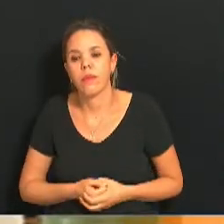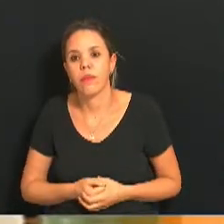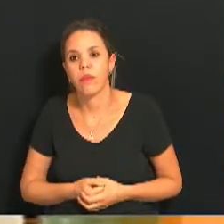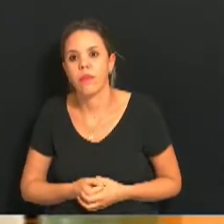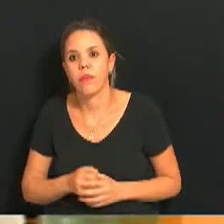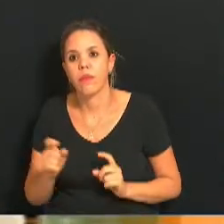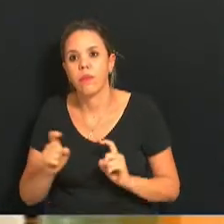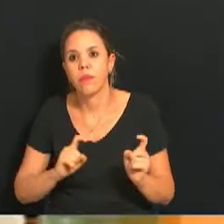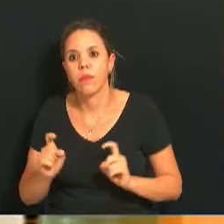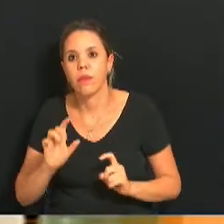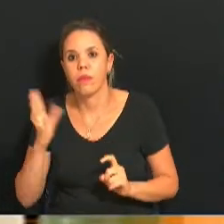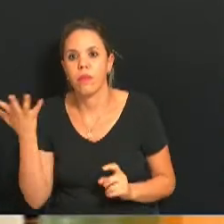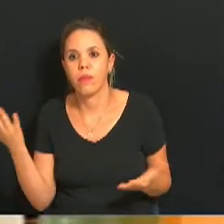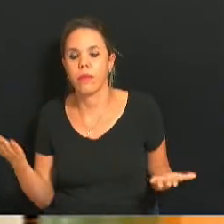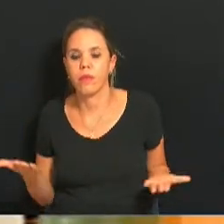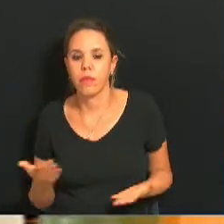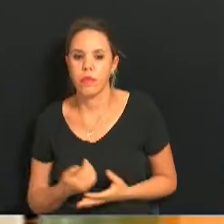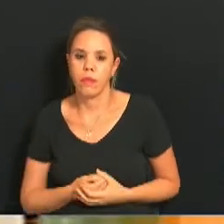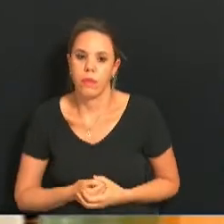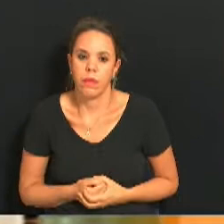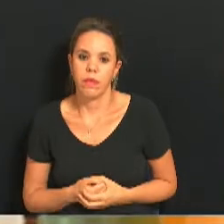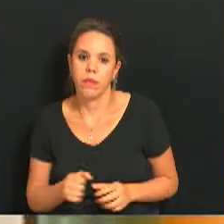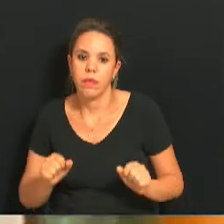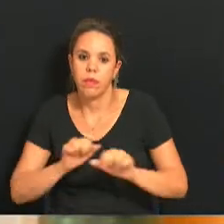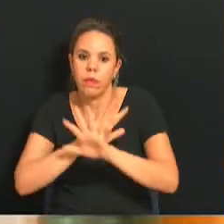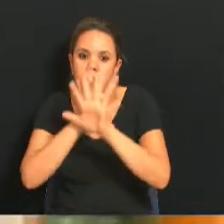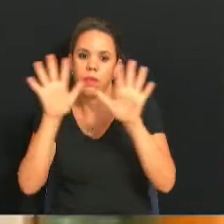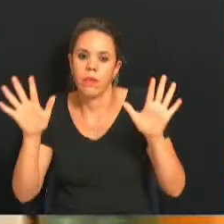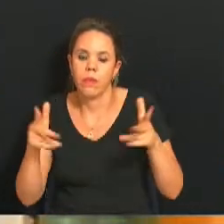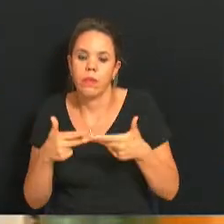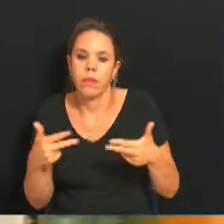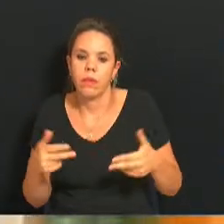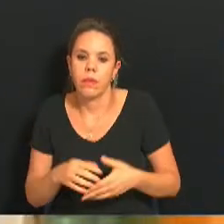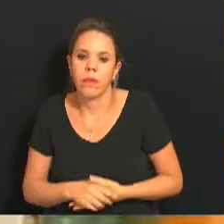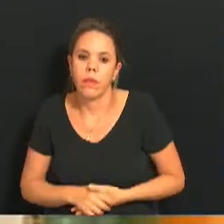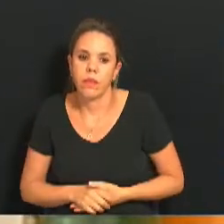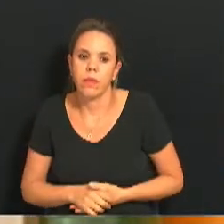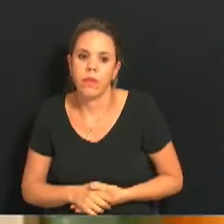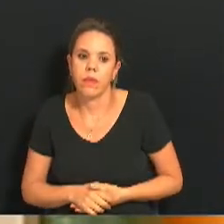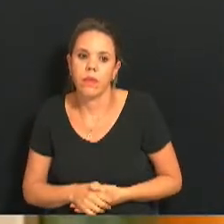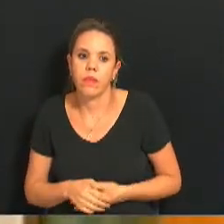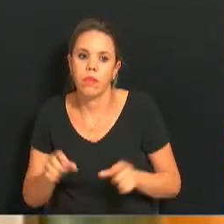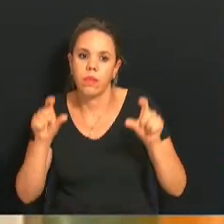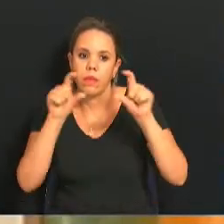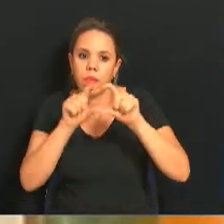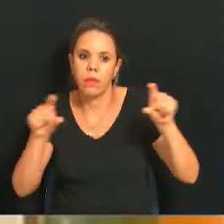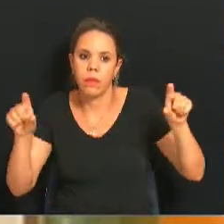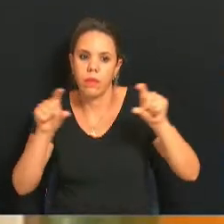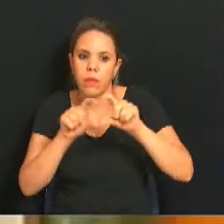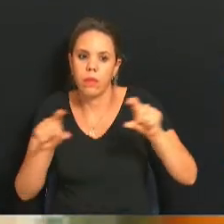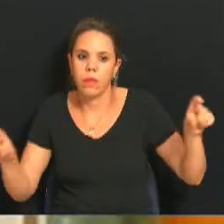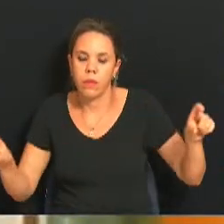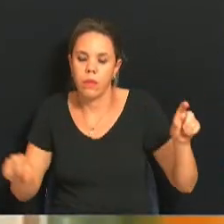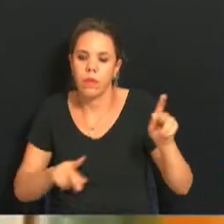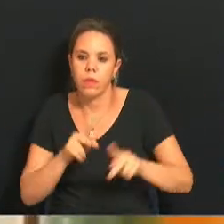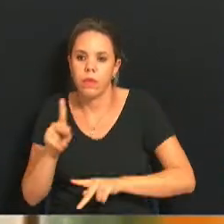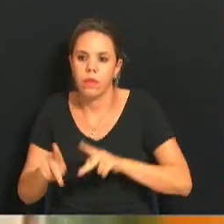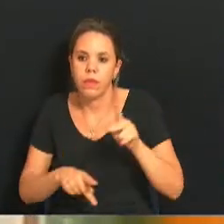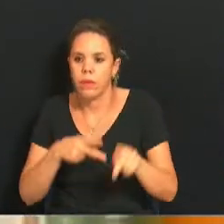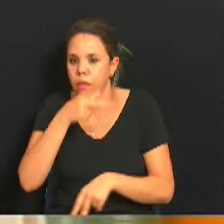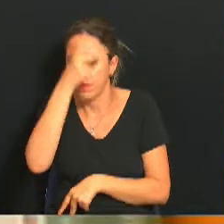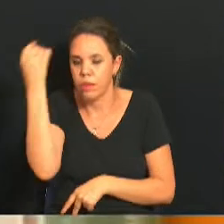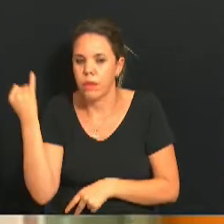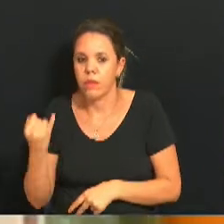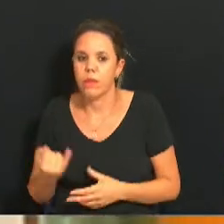se diz acontecendo hoje para esclarecer algumas coisas e Ouvi uma frase de uma pessoa que dá porque é